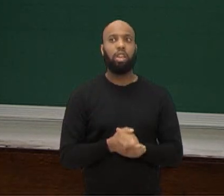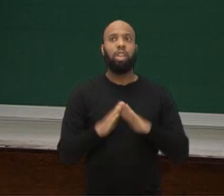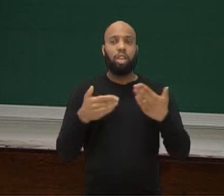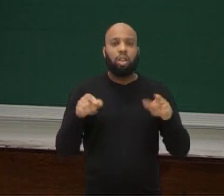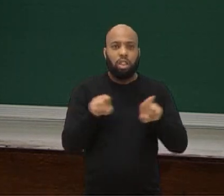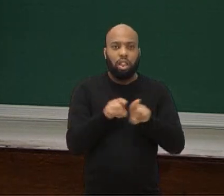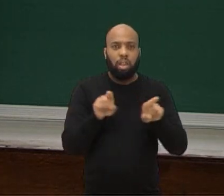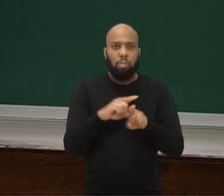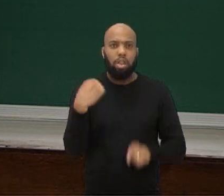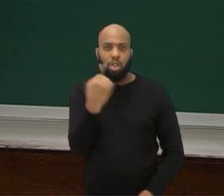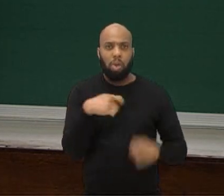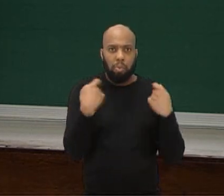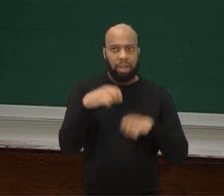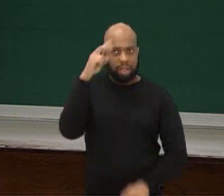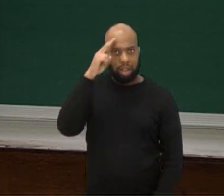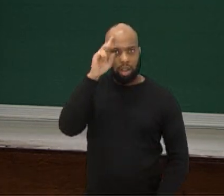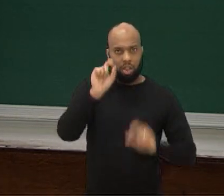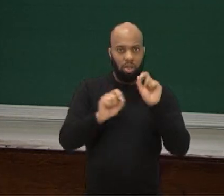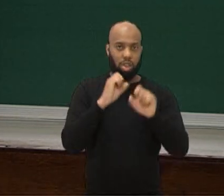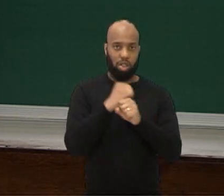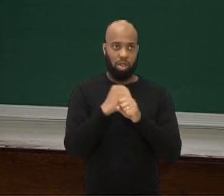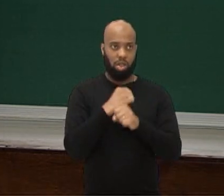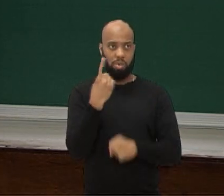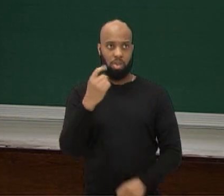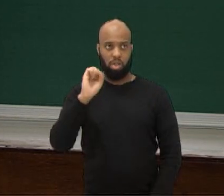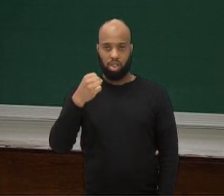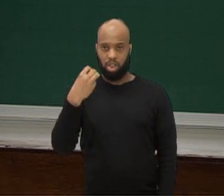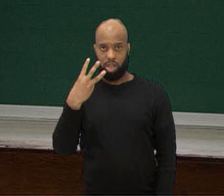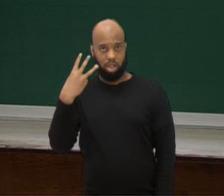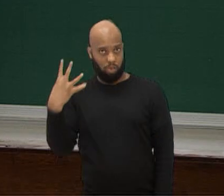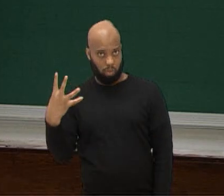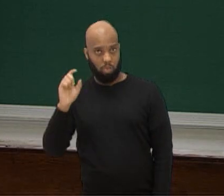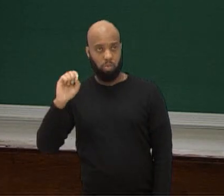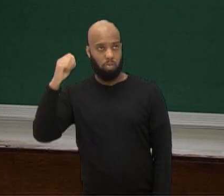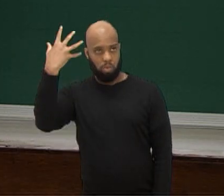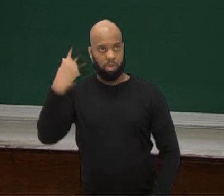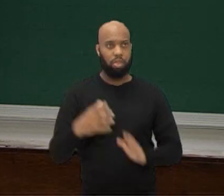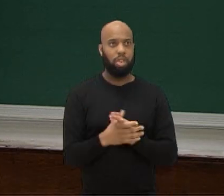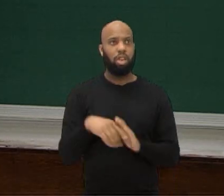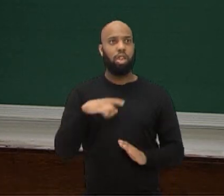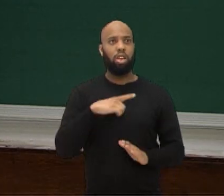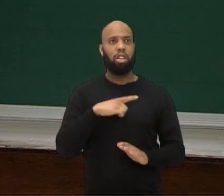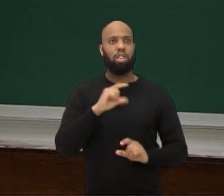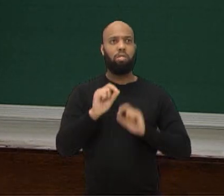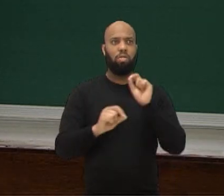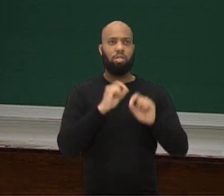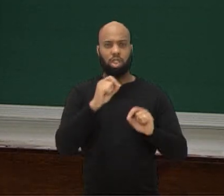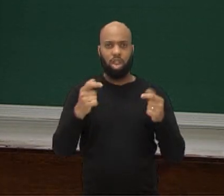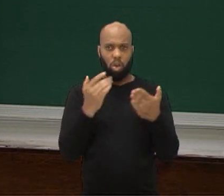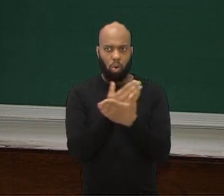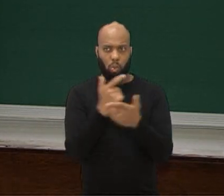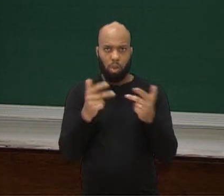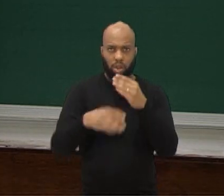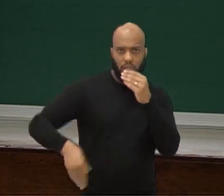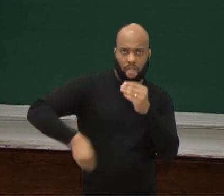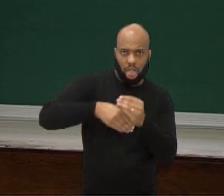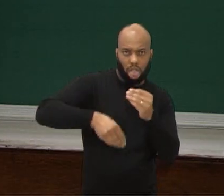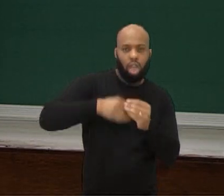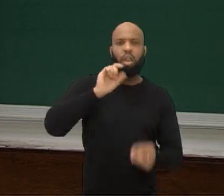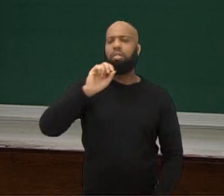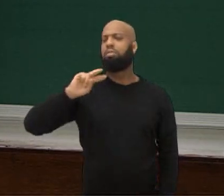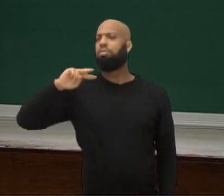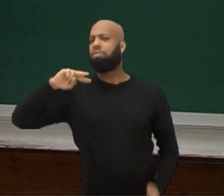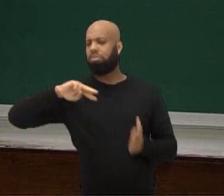Ainda, a gente precisa lembrar que em 1834 ocorreu o ato adicional. O que esse